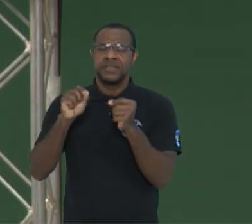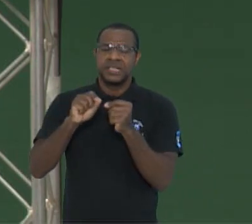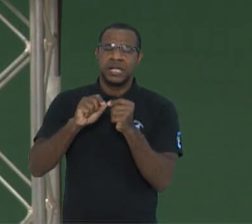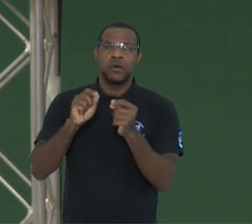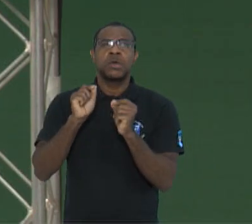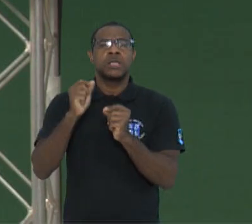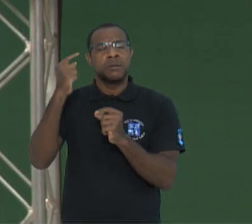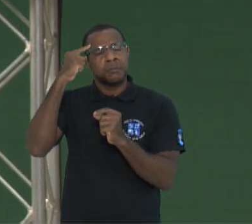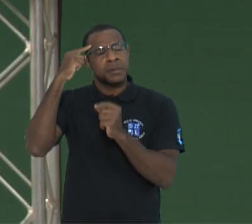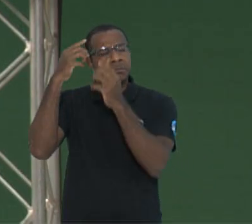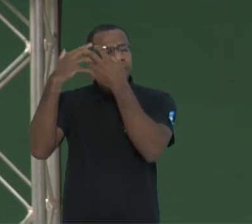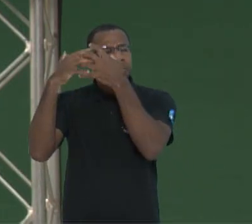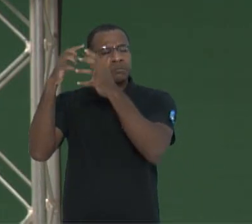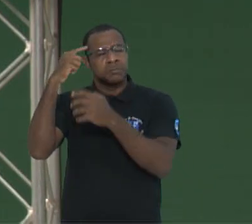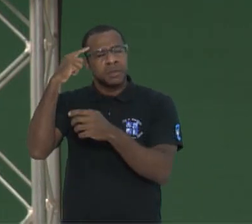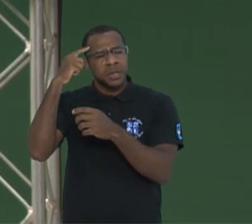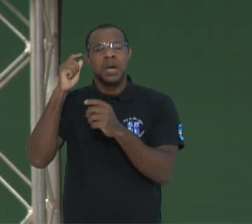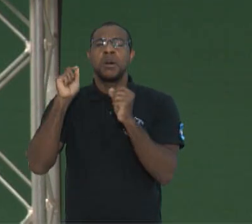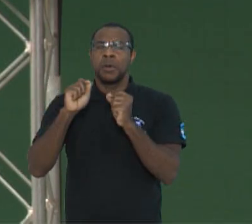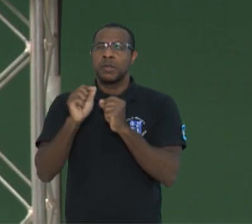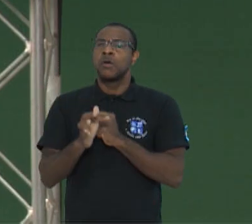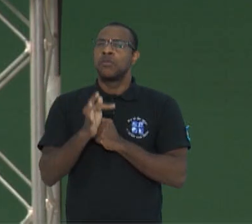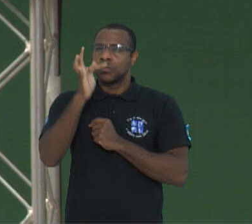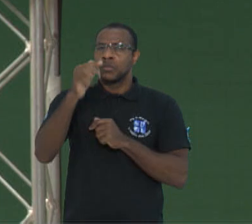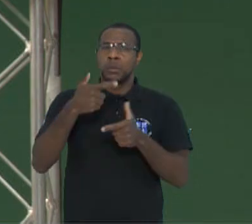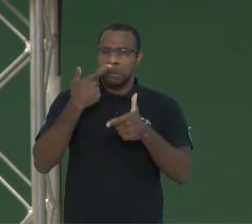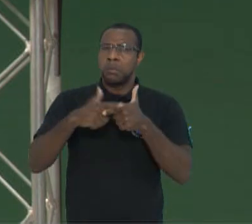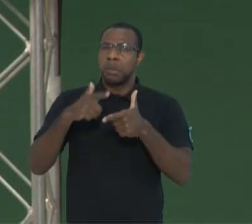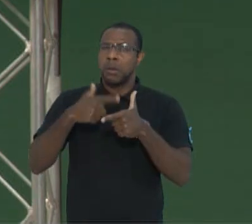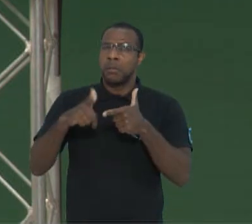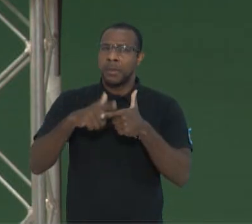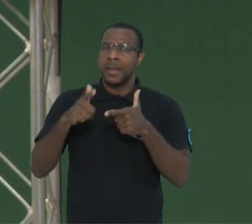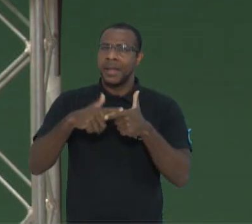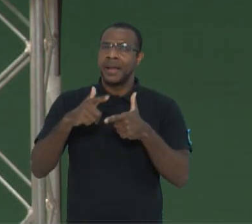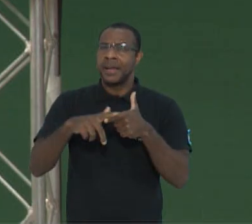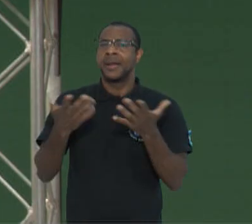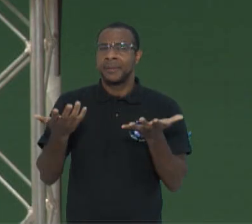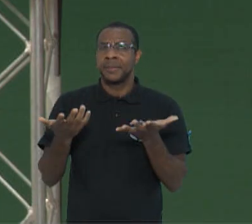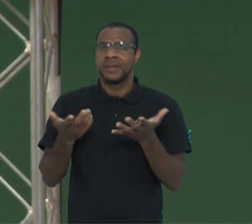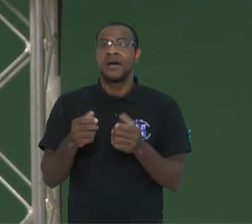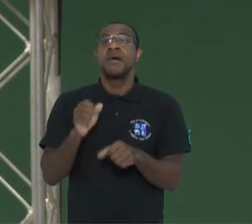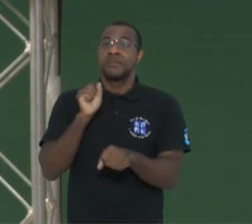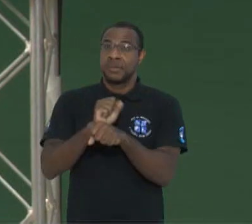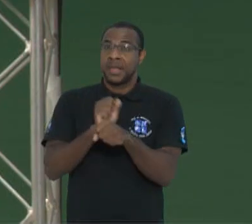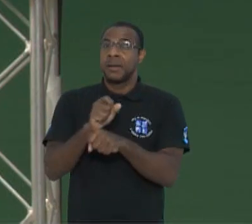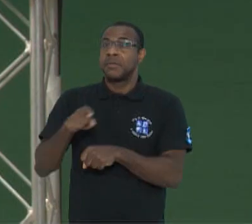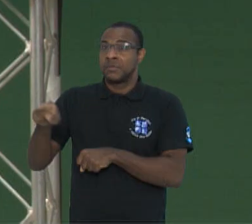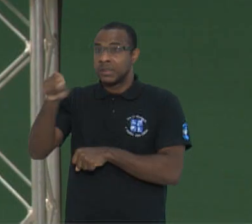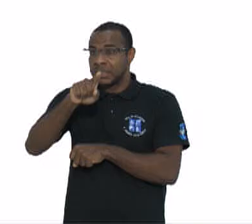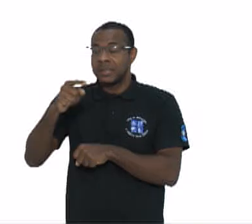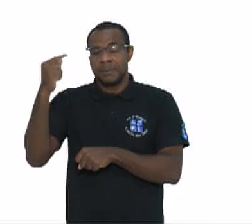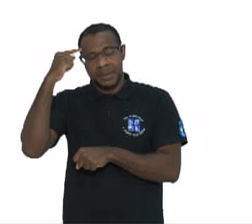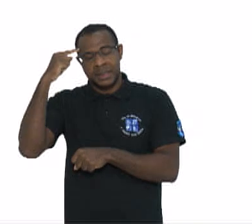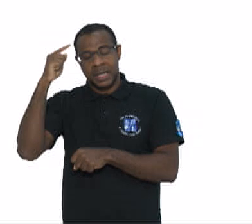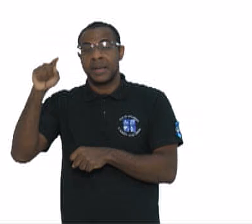ele pode ter problemas sérios? Vou dar um tempinho para vocês pensarem, de acordo com o nosso quadrinho, e a gente já retorna.